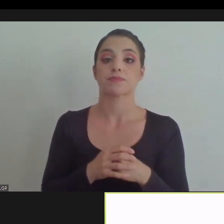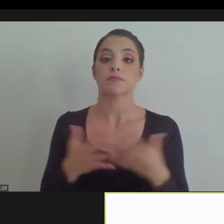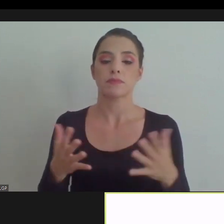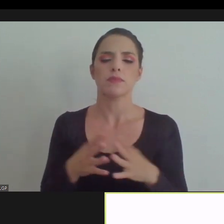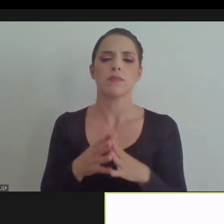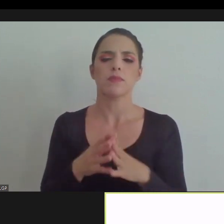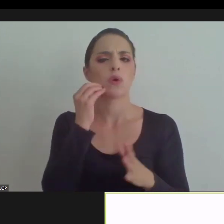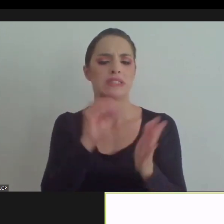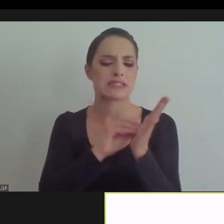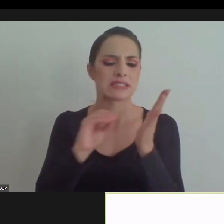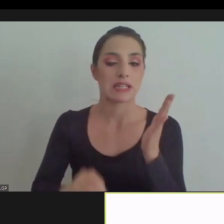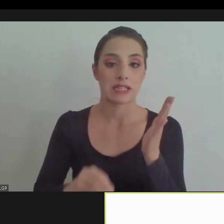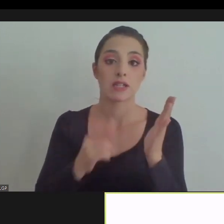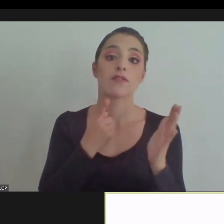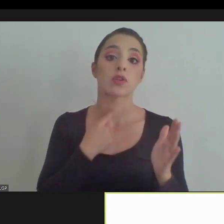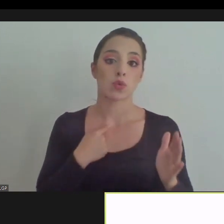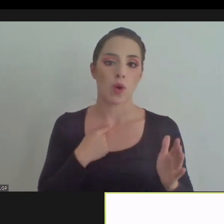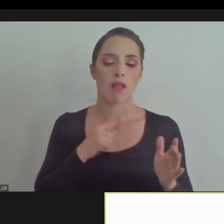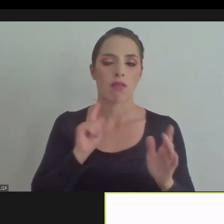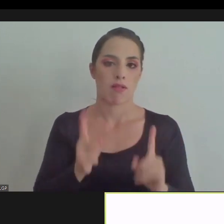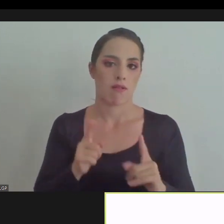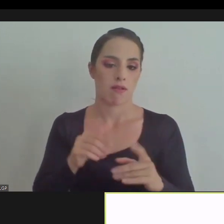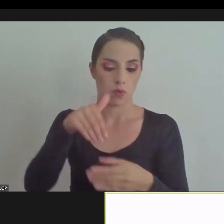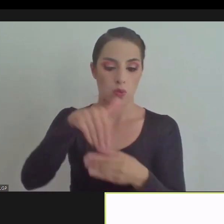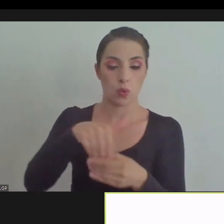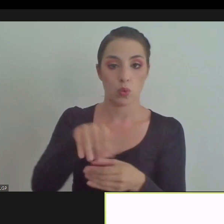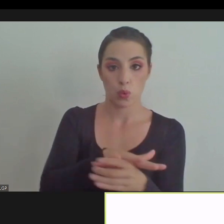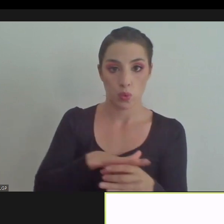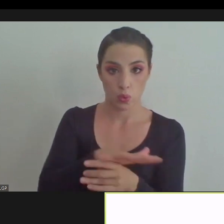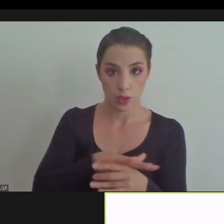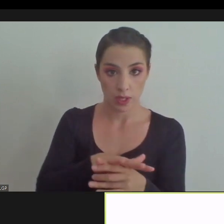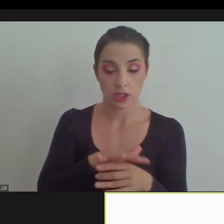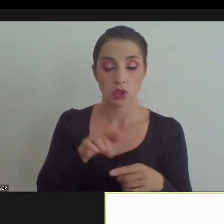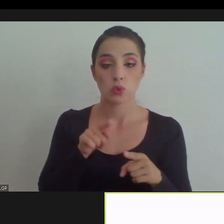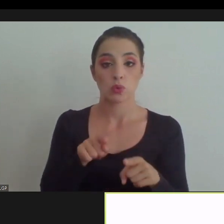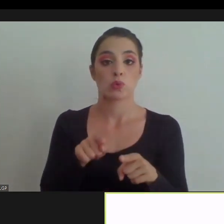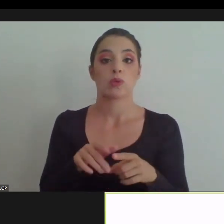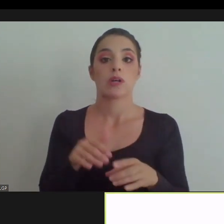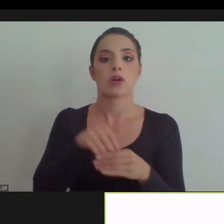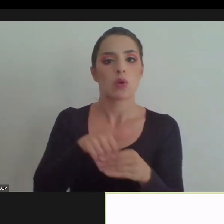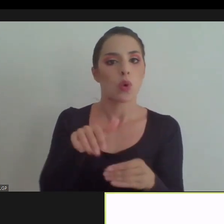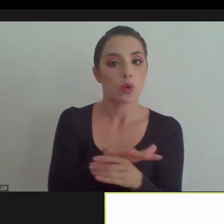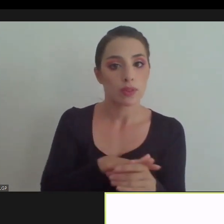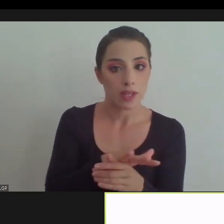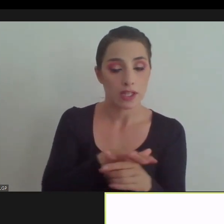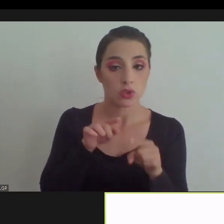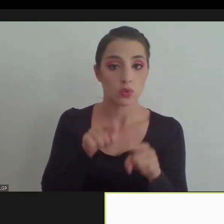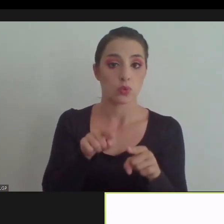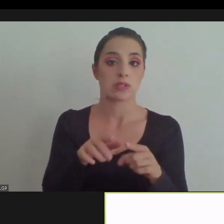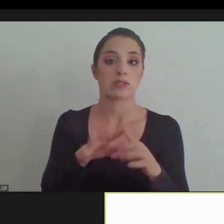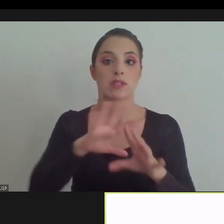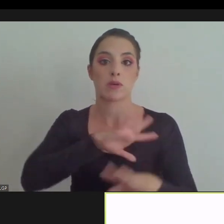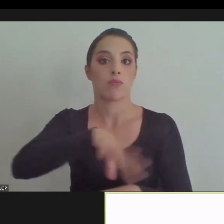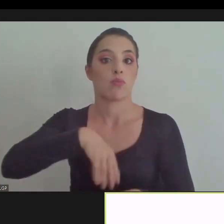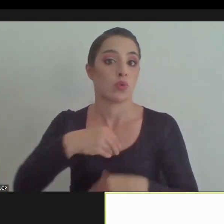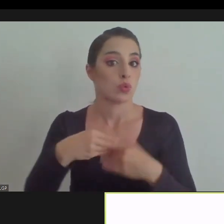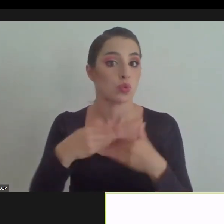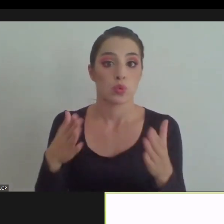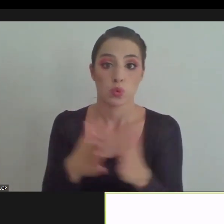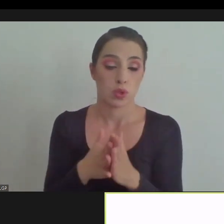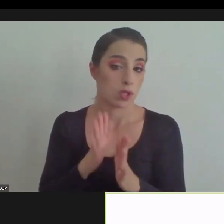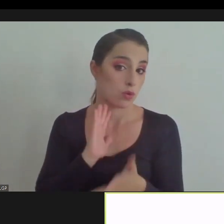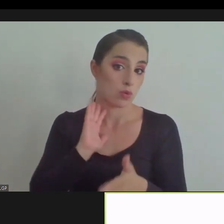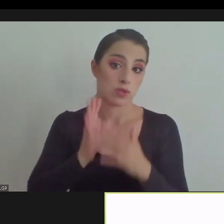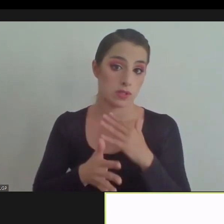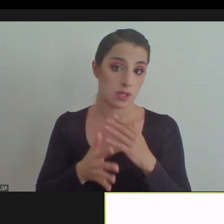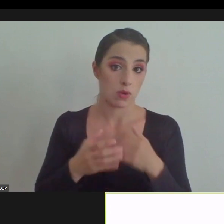ela surge no contexto que sufocou não só Quisico, mas o mundo inteiro, que é o